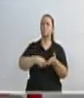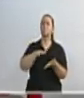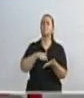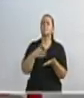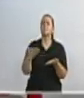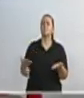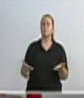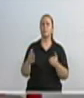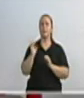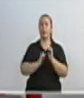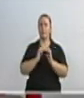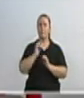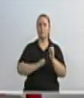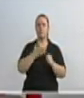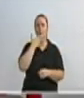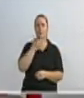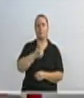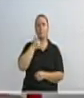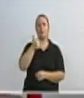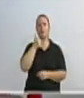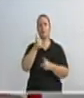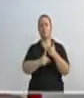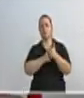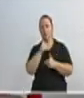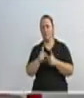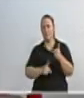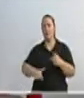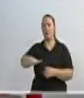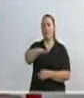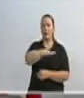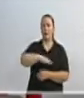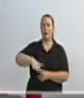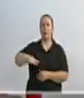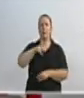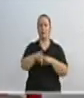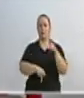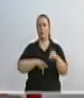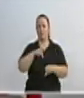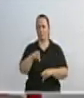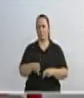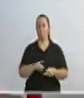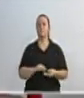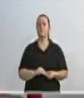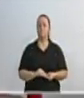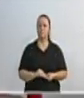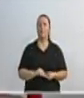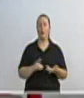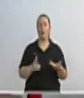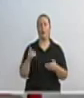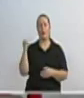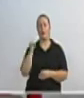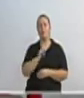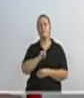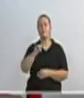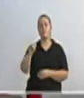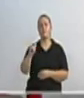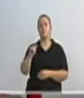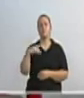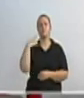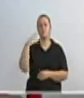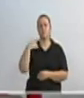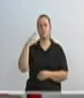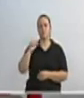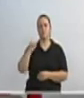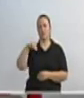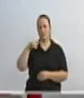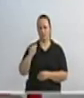operadoras para que melhore os serviços e melhore a cobertura à nossa população. É isso que a gente traz, o recado da deputada Ana Paula, a pedido aqui do